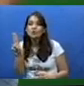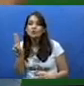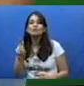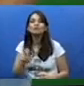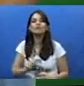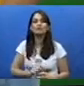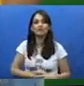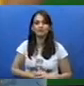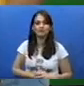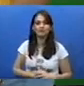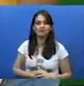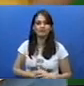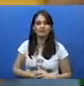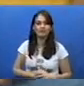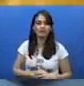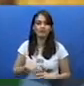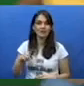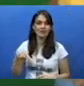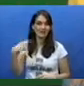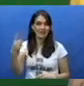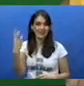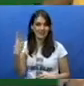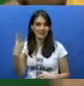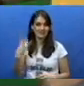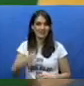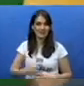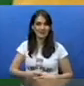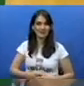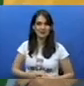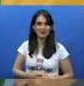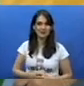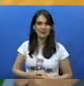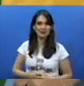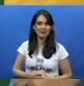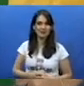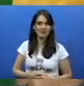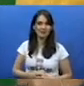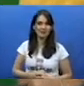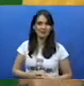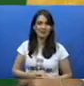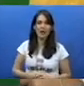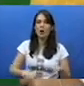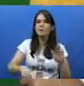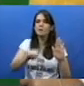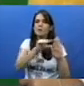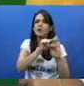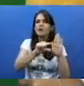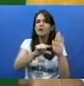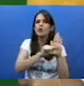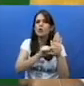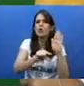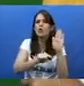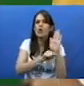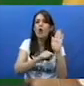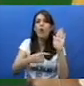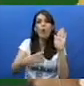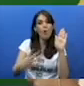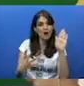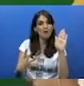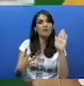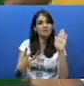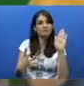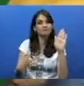açude. Vamos para número 3. Na quarta estrofe, por que o